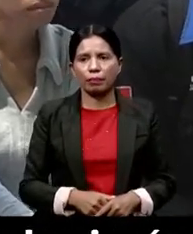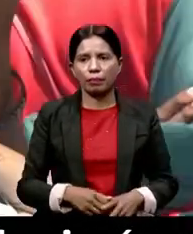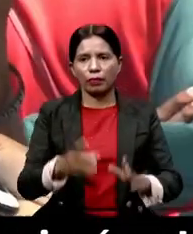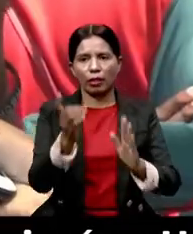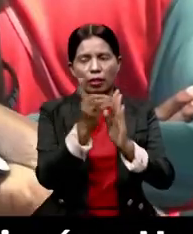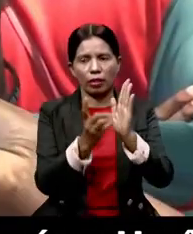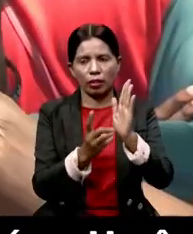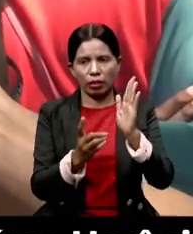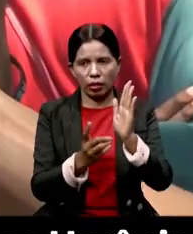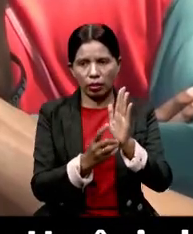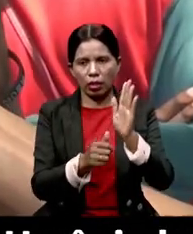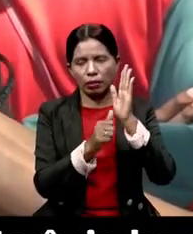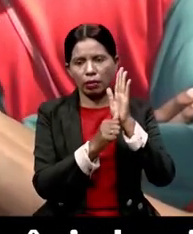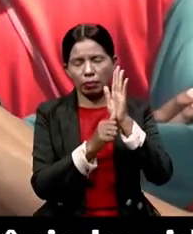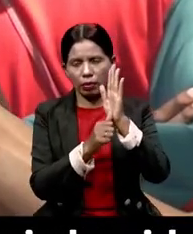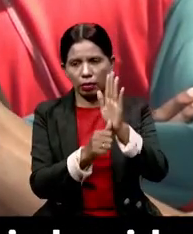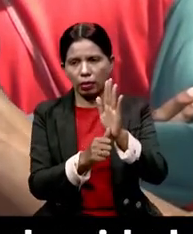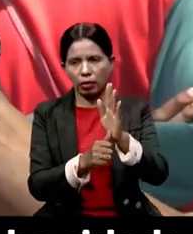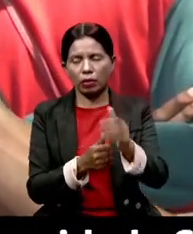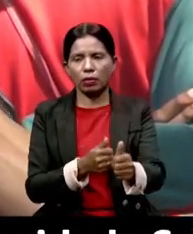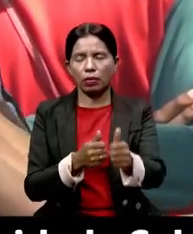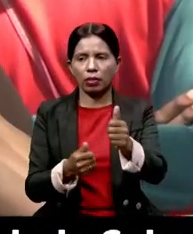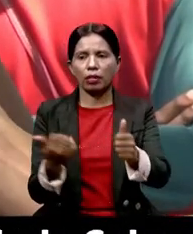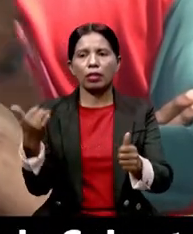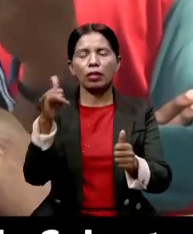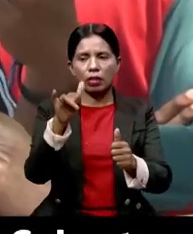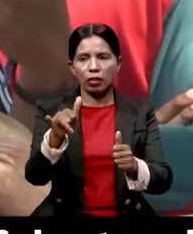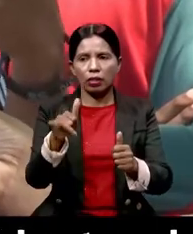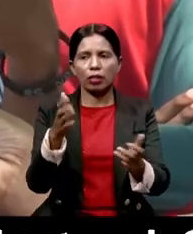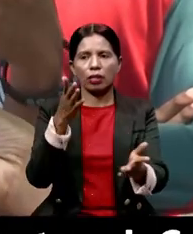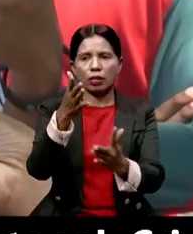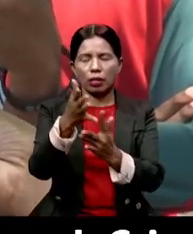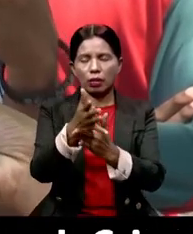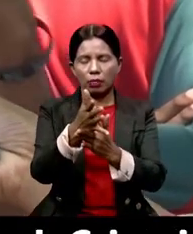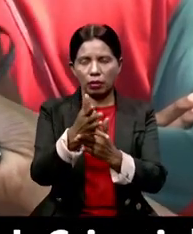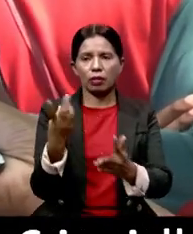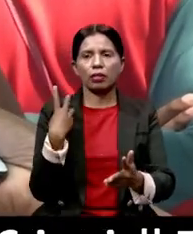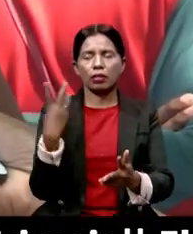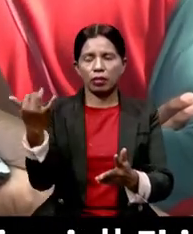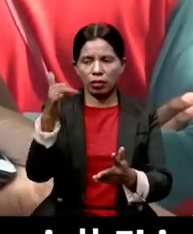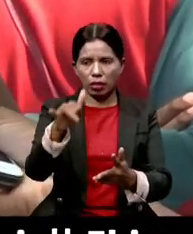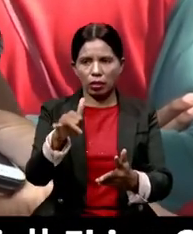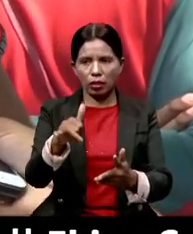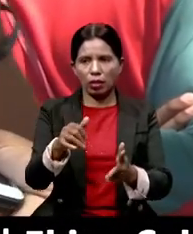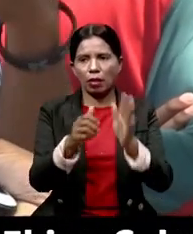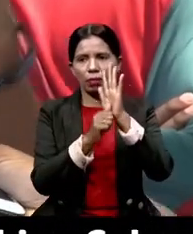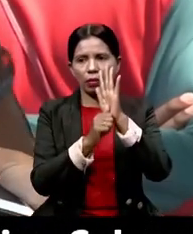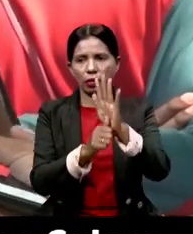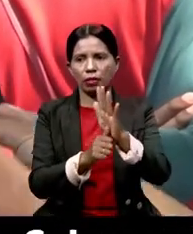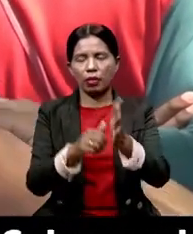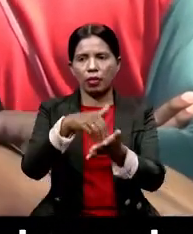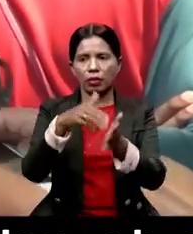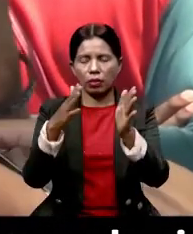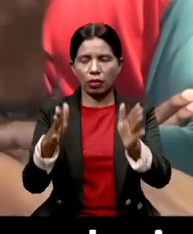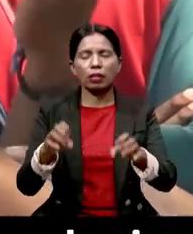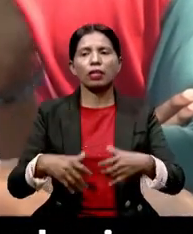sira darang nggak presenta. Bazia momentu nih sira tamu naik fase revokasi mak foing sira presenta hatur kata oh student hiram